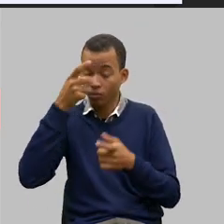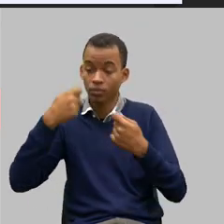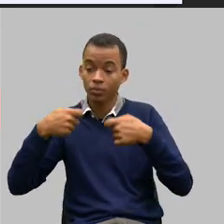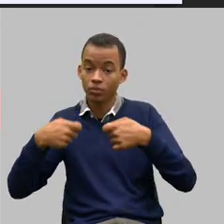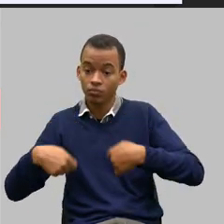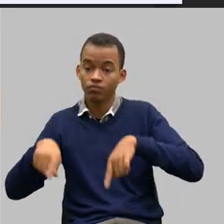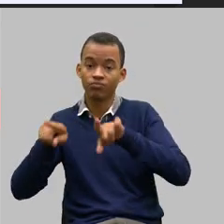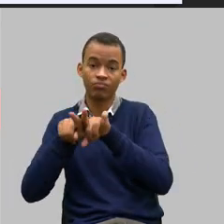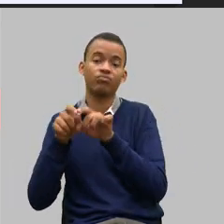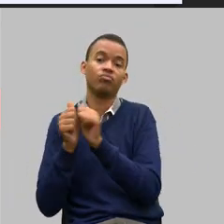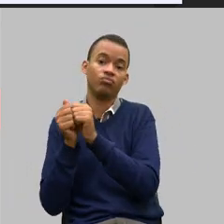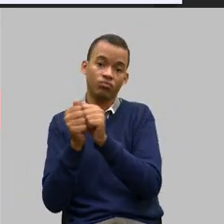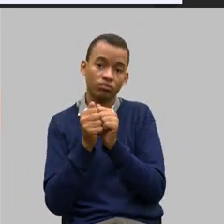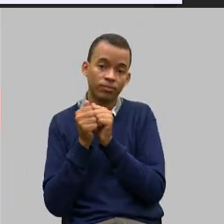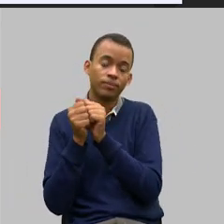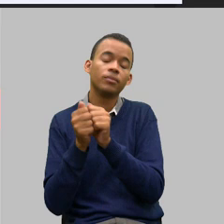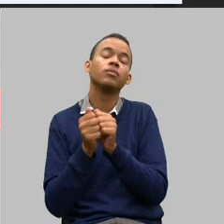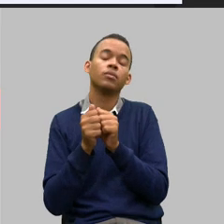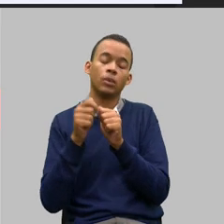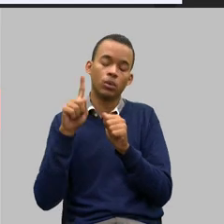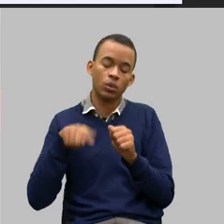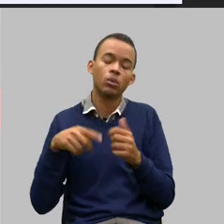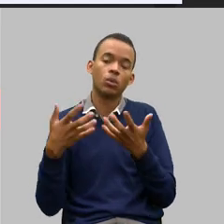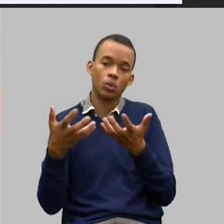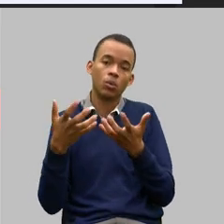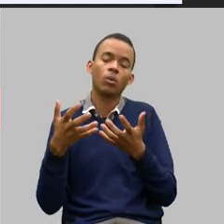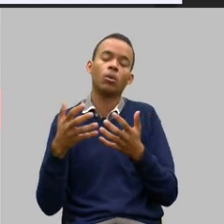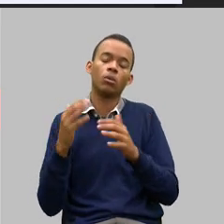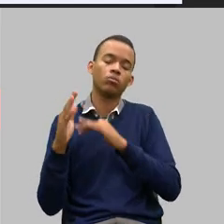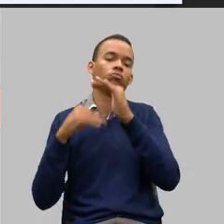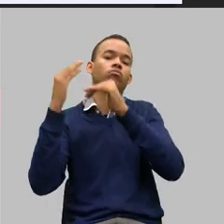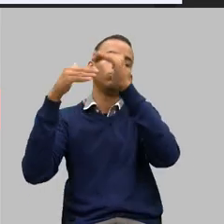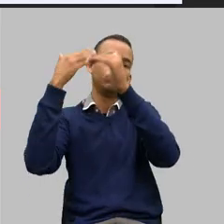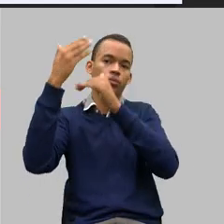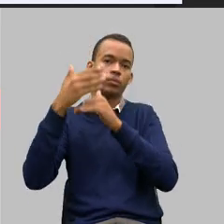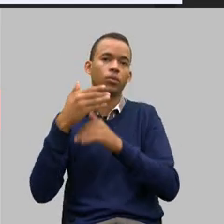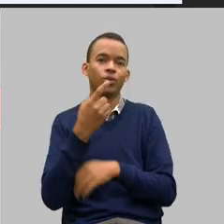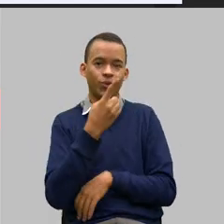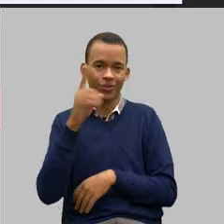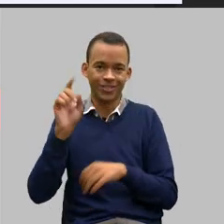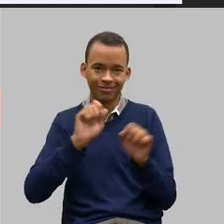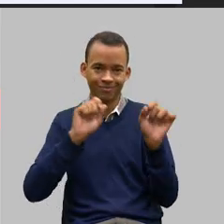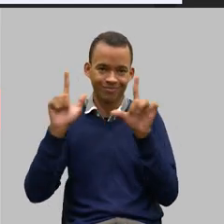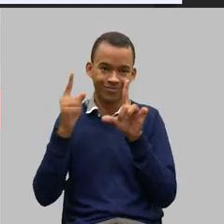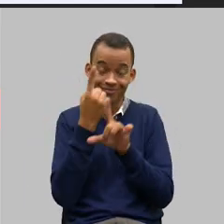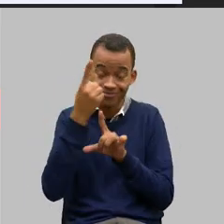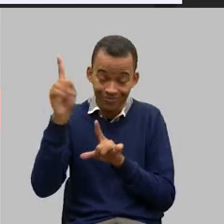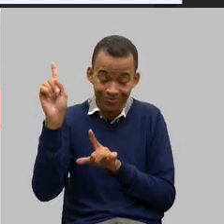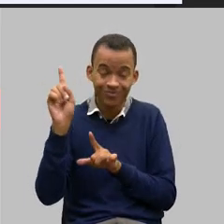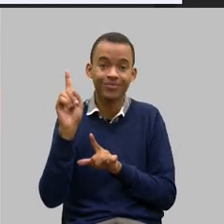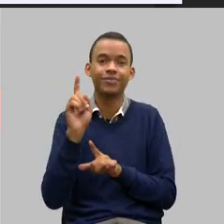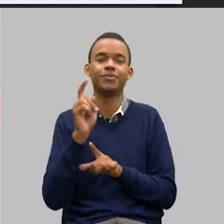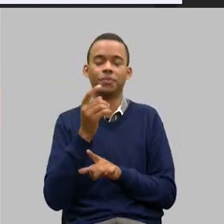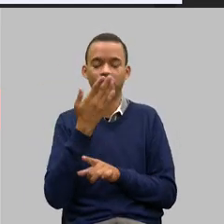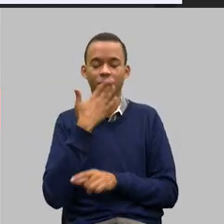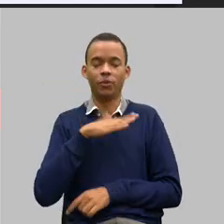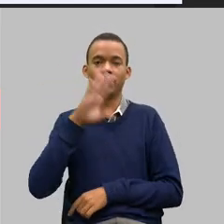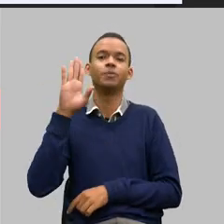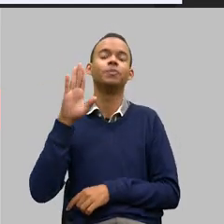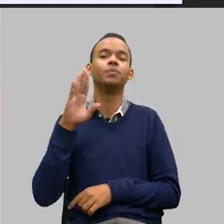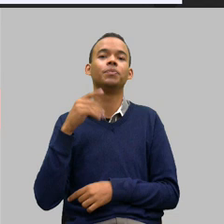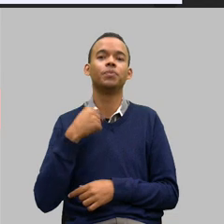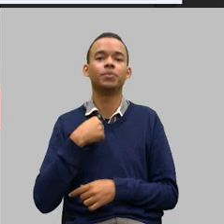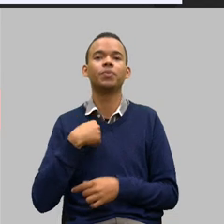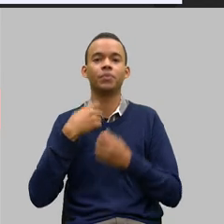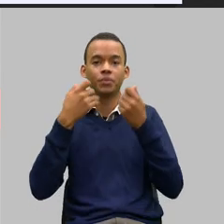de Belo Horizonte isso é fundamental E aí para finalizar eu prometo que é meu último slide aqui e eu faço o destaque aqui da nossa agência